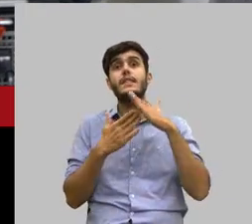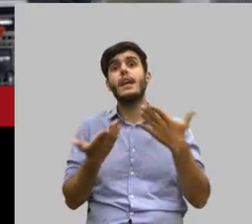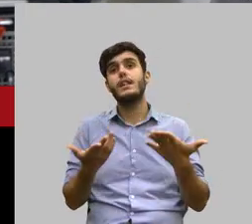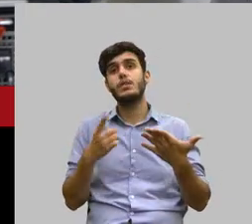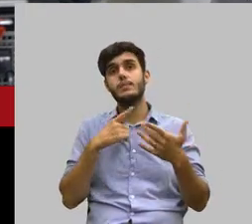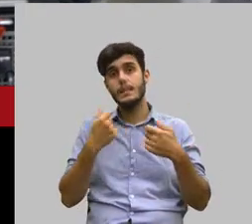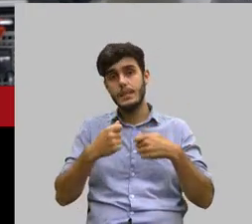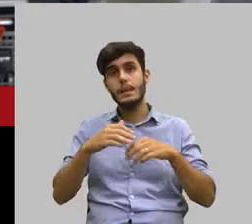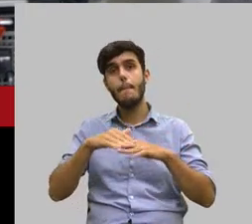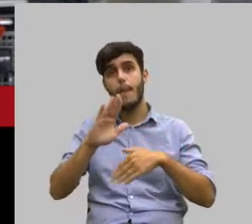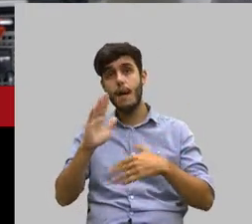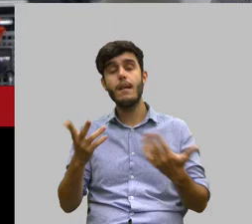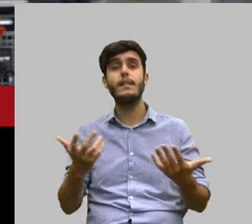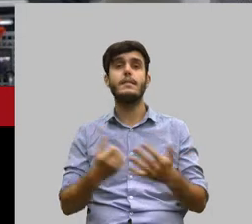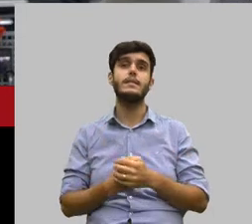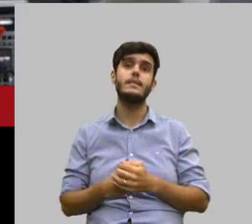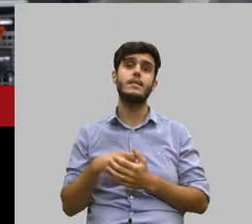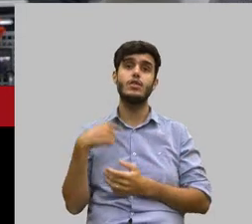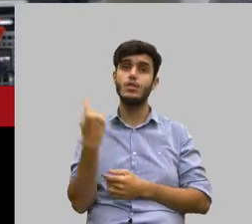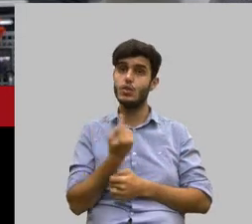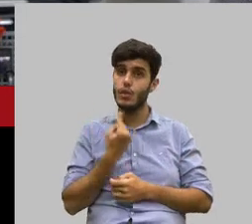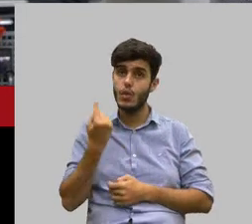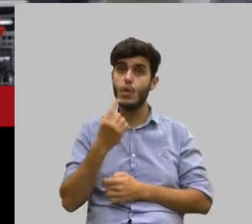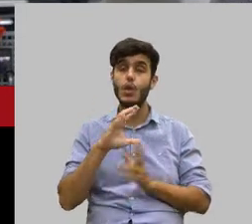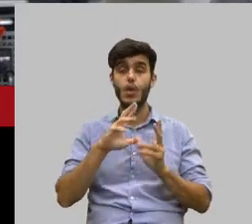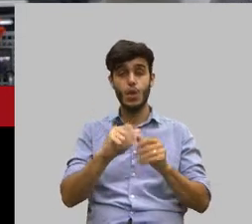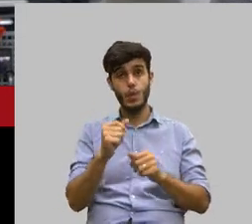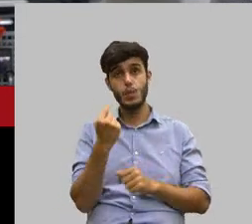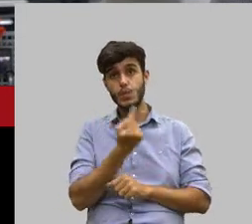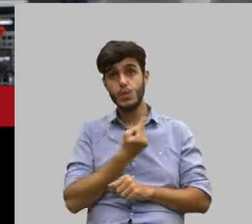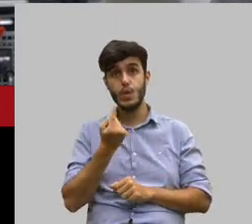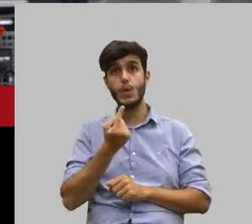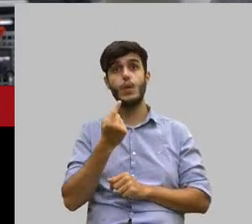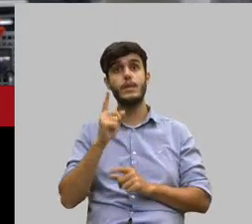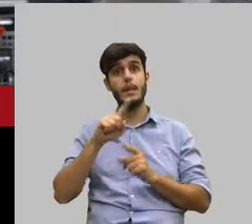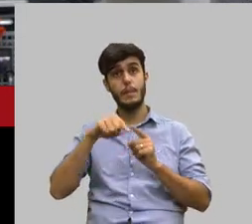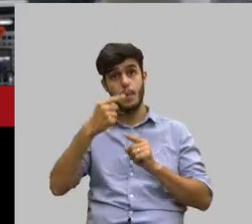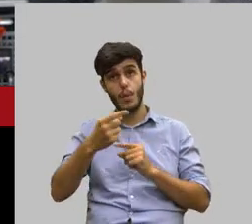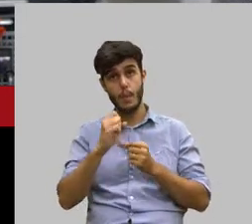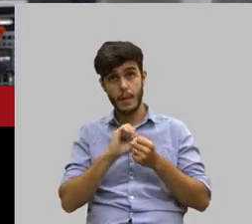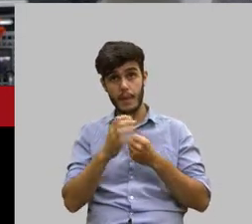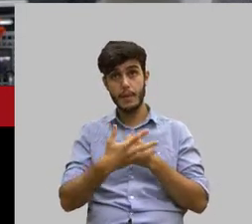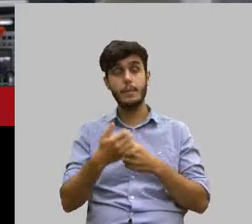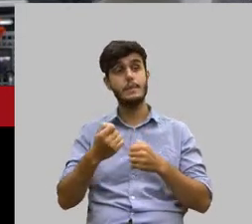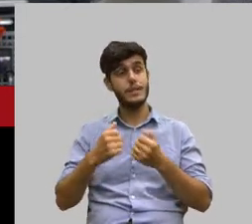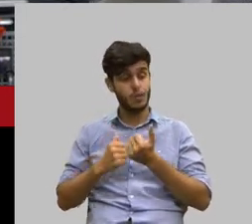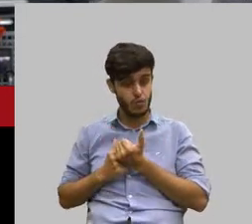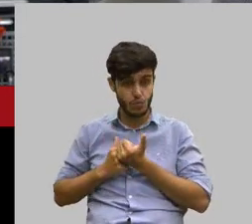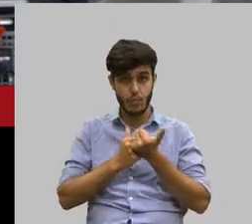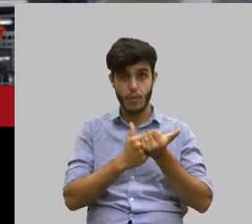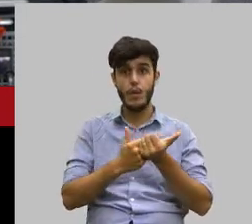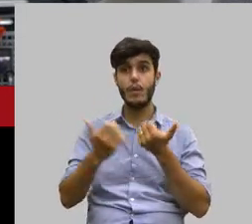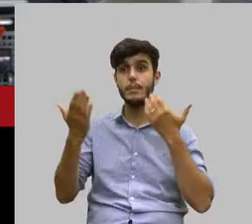suficiente nós todos pós pandemia precisávamos de um suporte